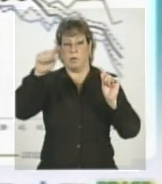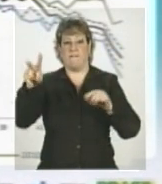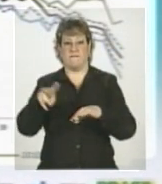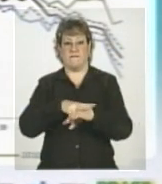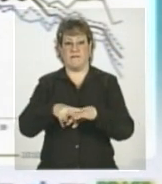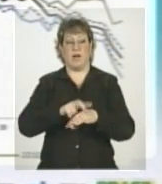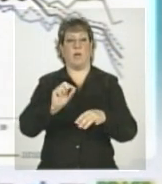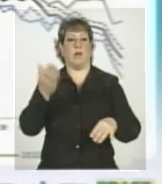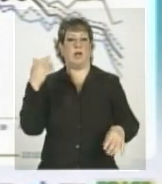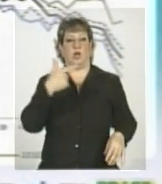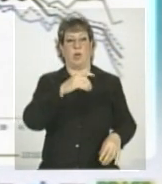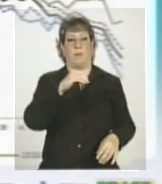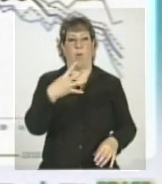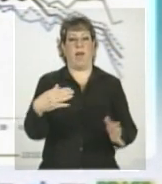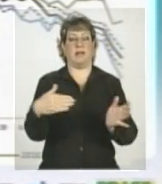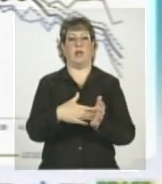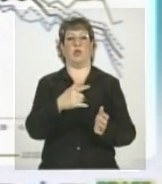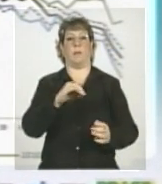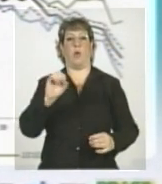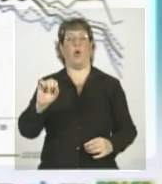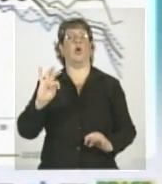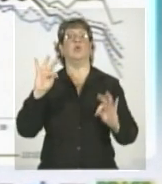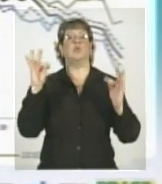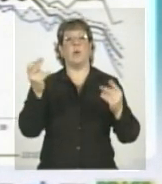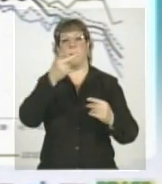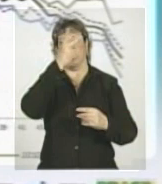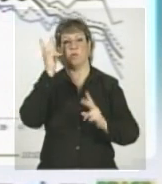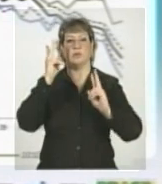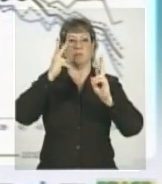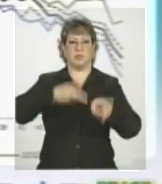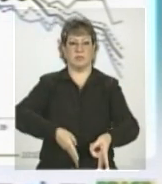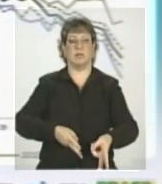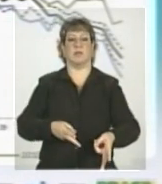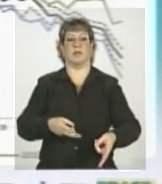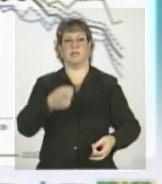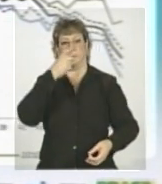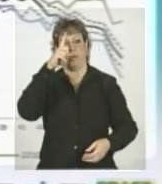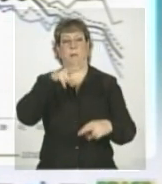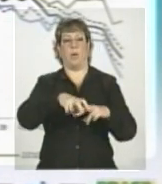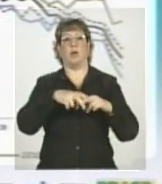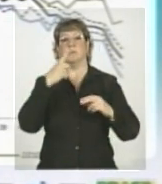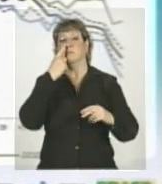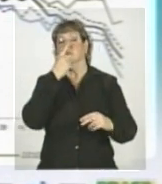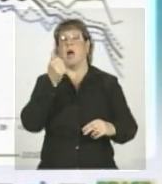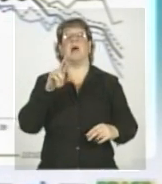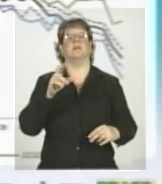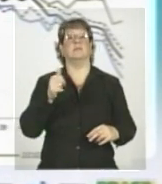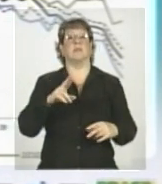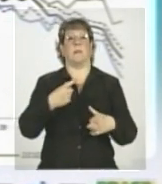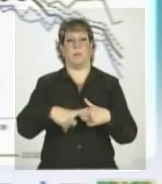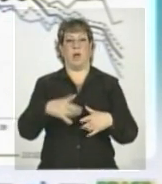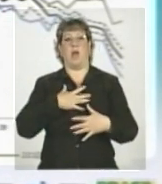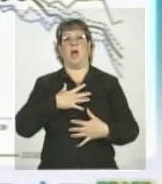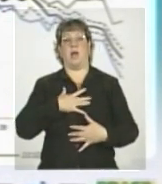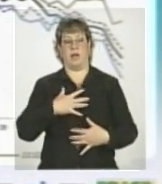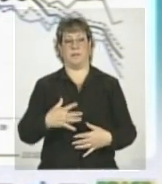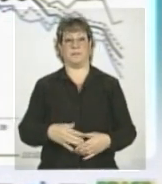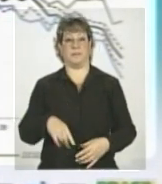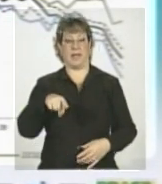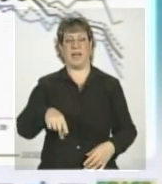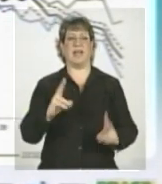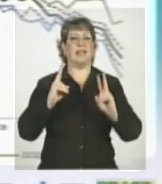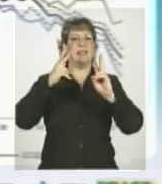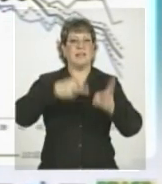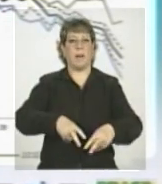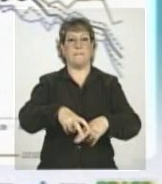construído em 2004, 2008, e todas as internações hospitalares por quadro respiratório. A internação por influenza é